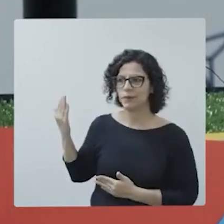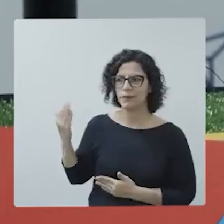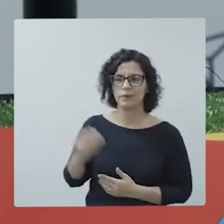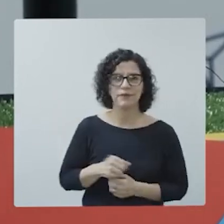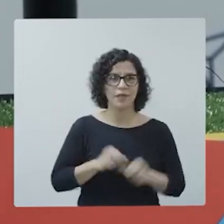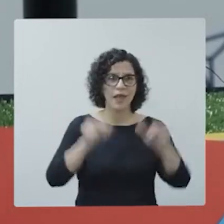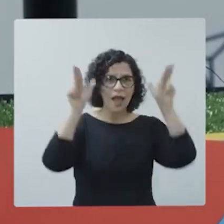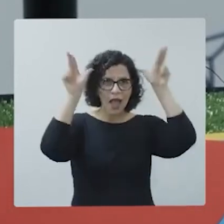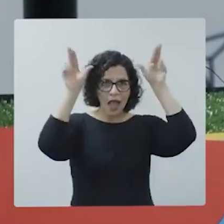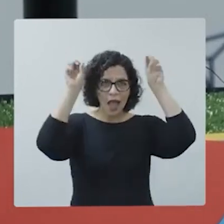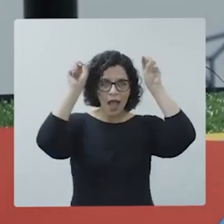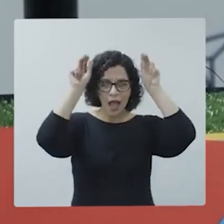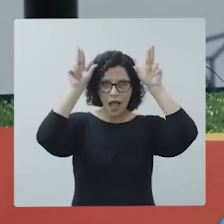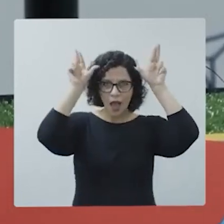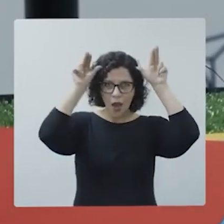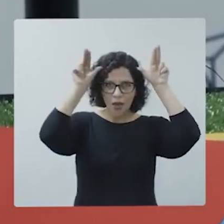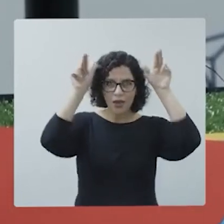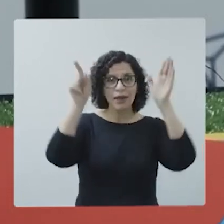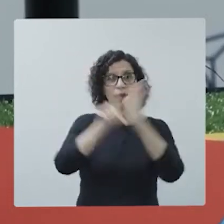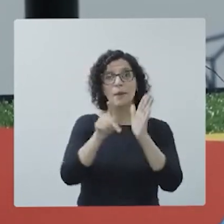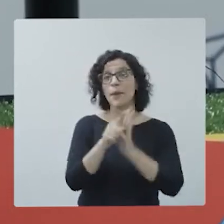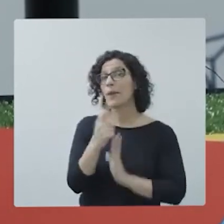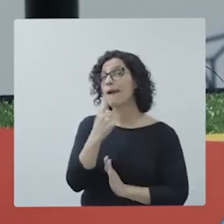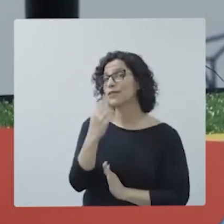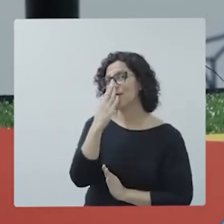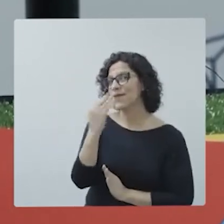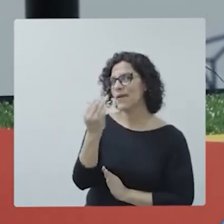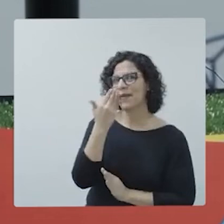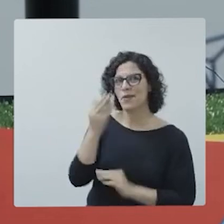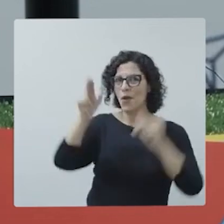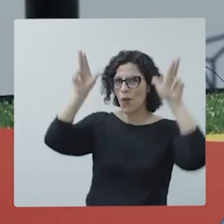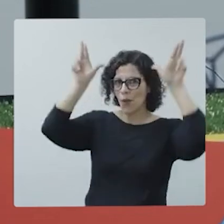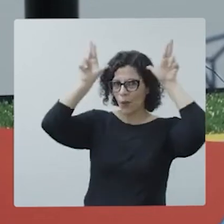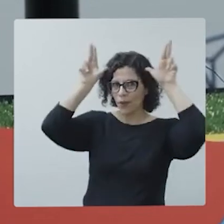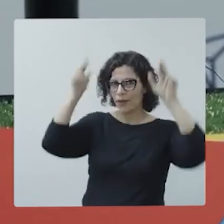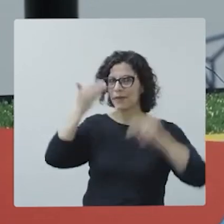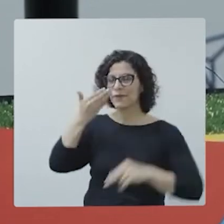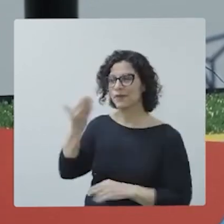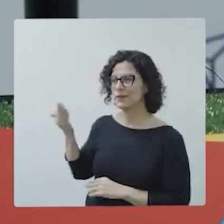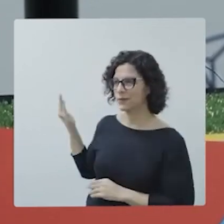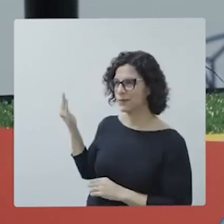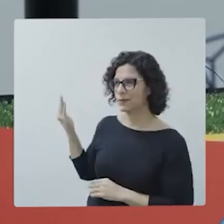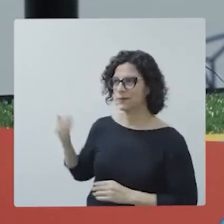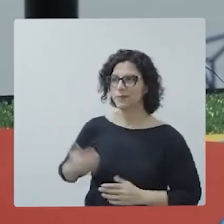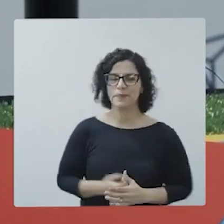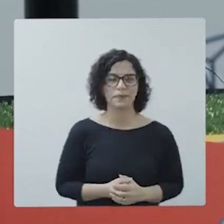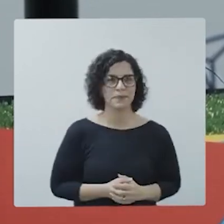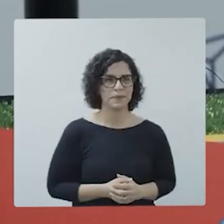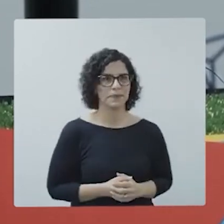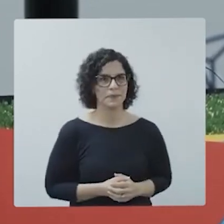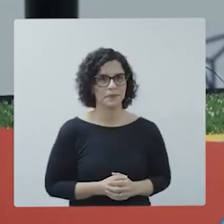para formar as orelhas da raposa. certo?